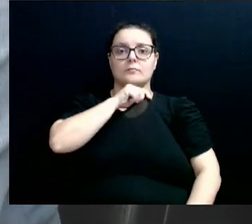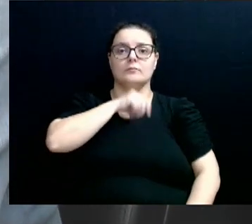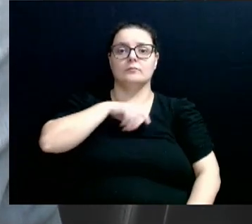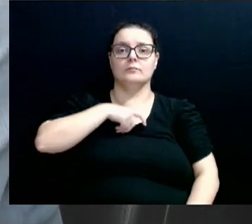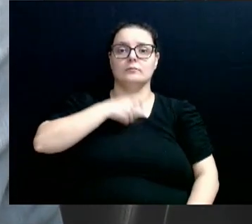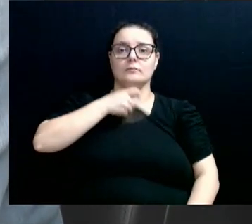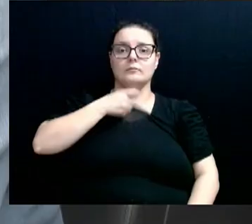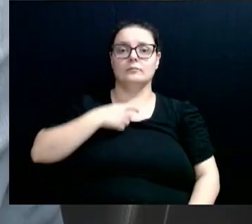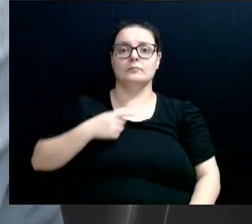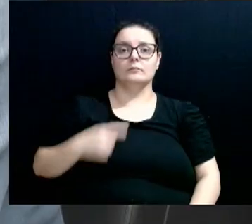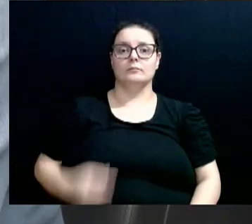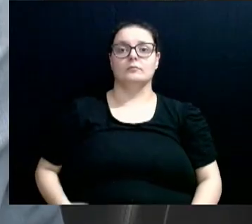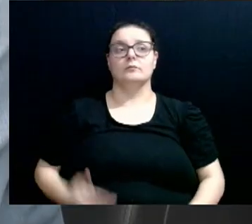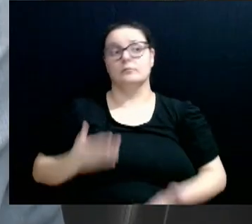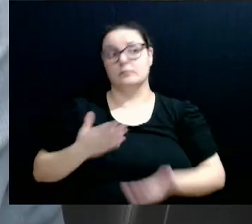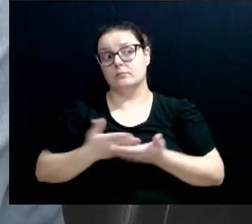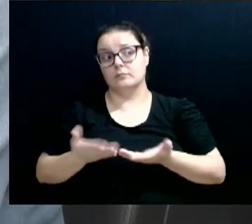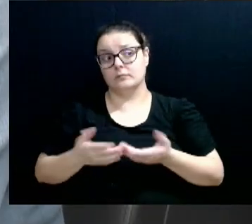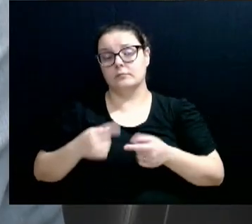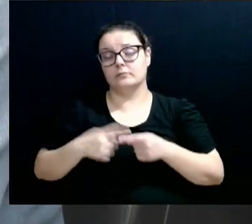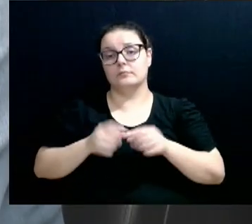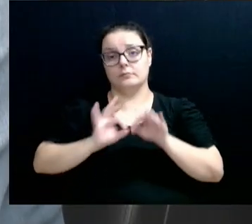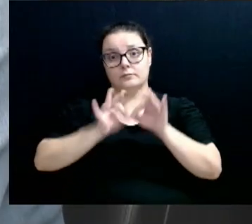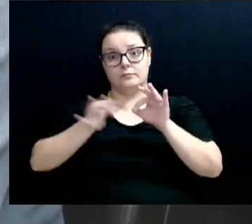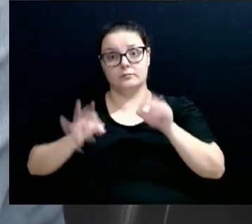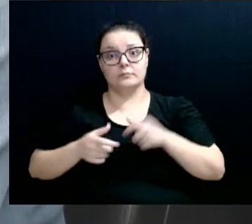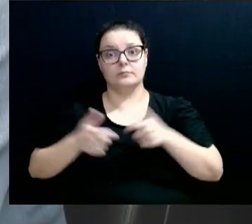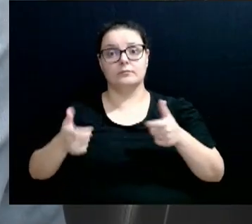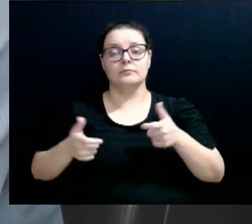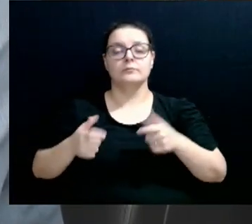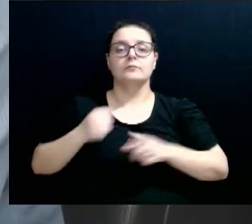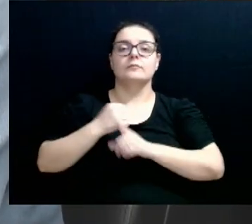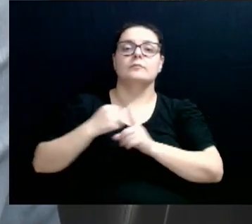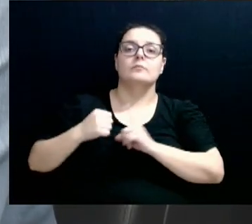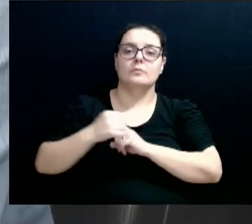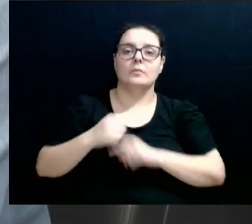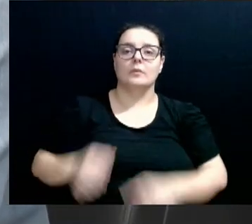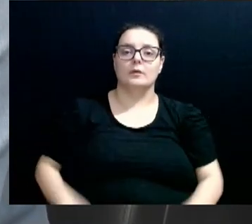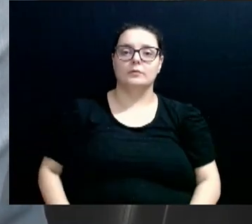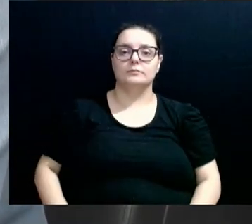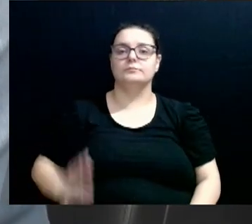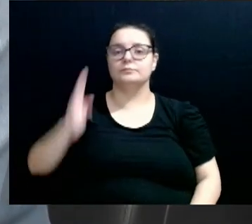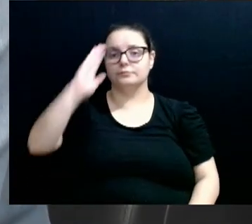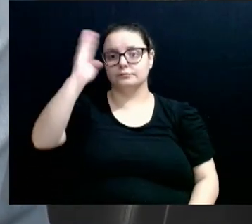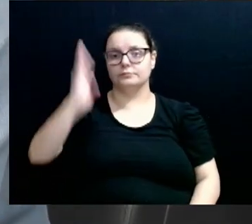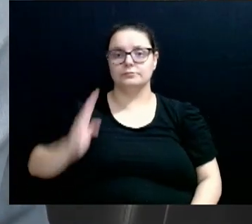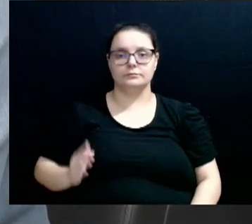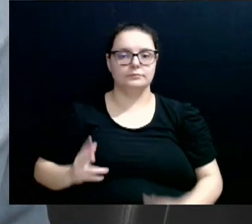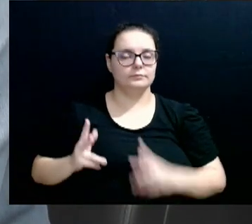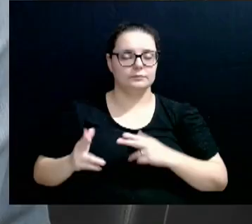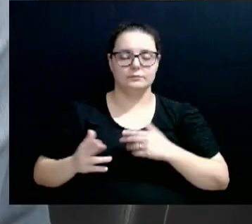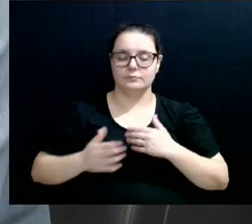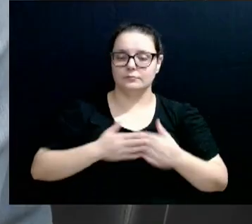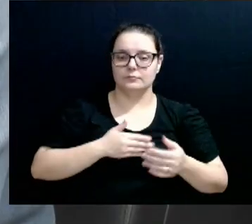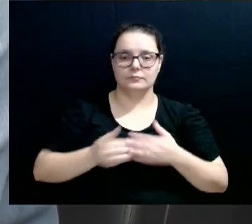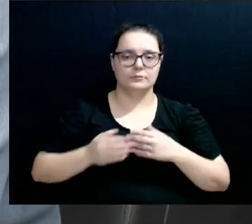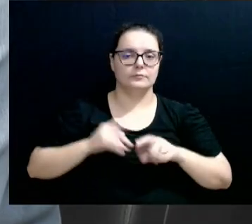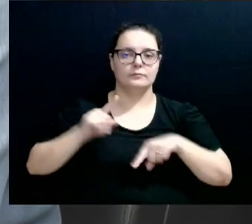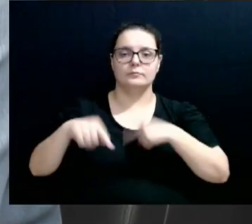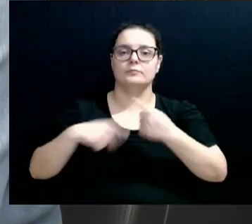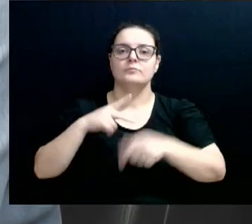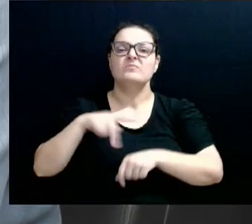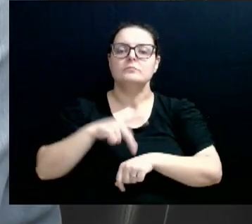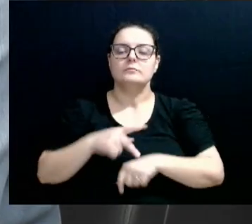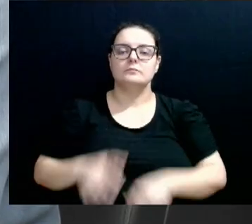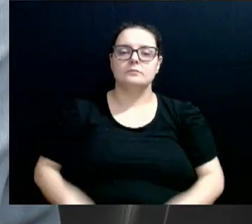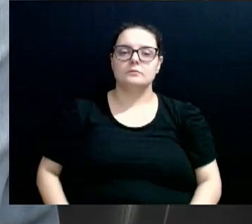assunto, mas a sociedade brasileira, como em qualquer outro país, mas principalmente no Brasil,